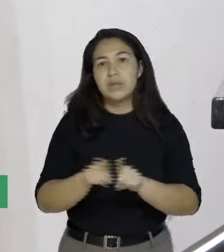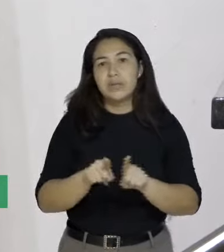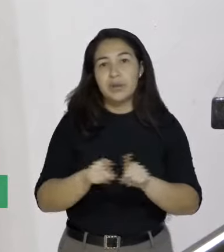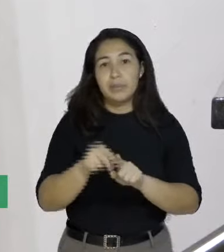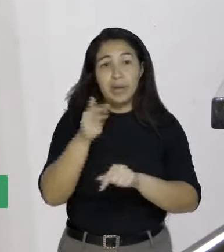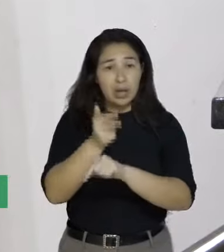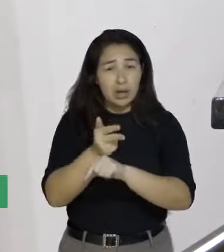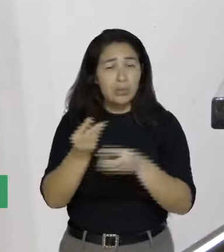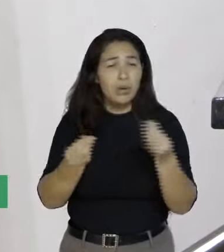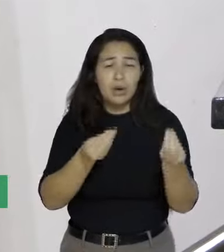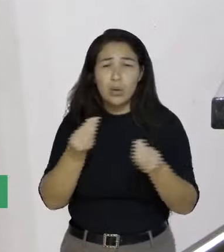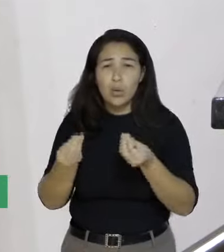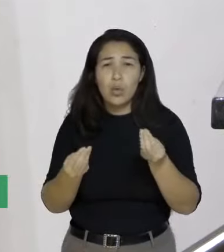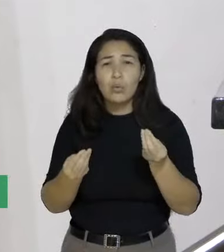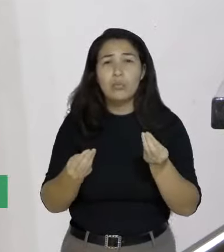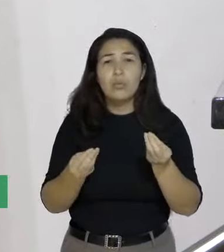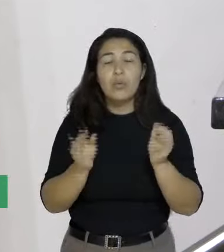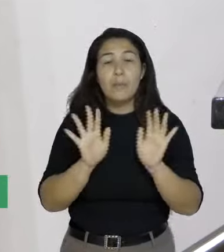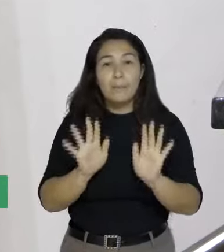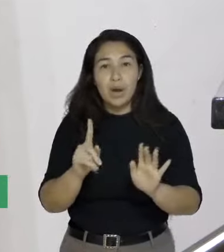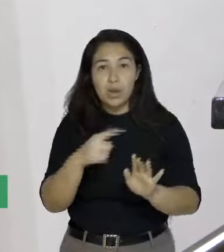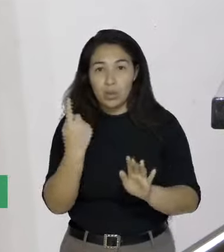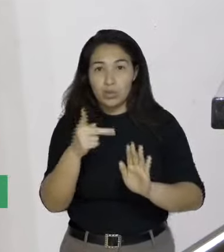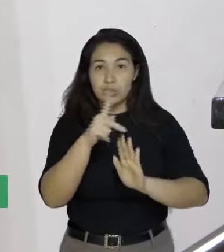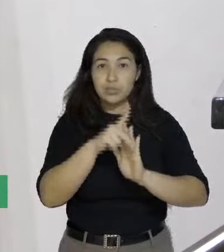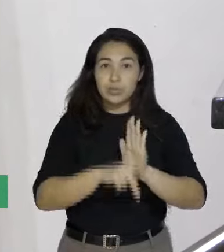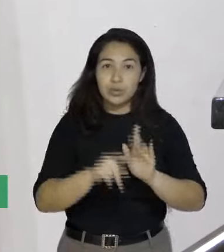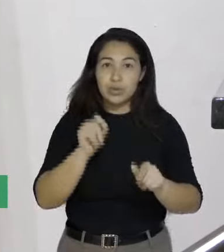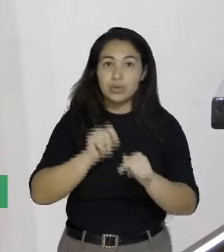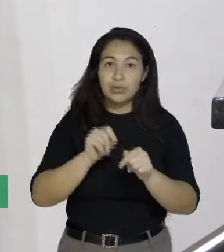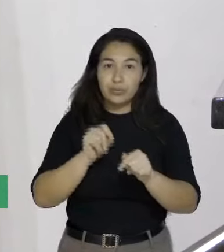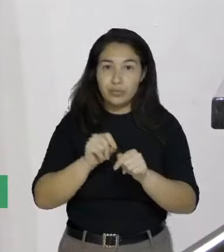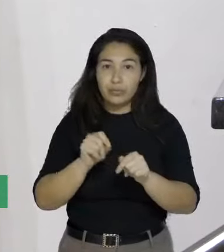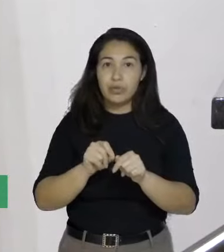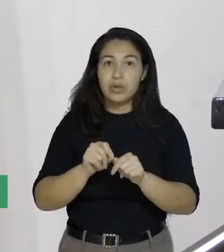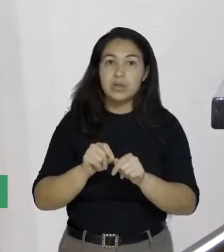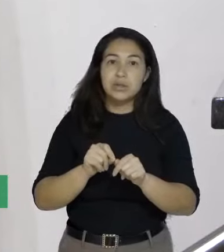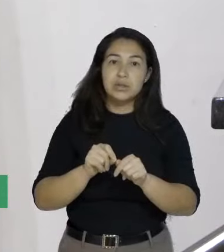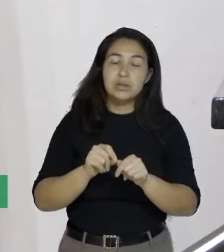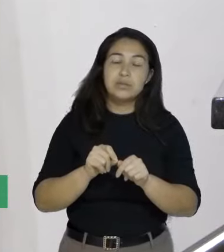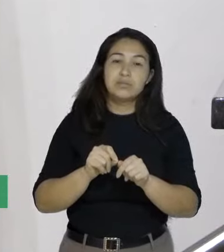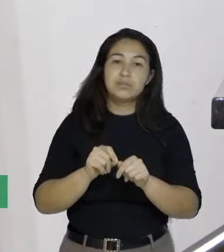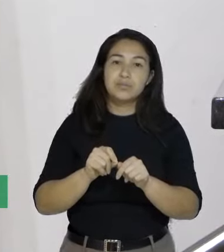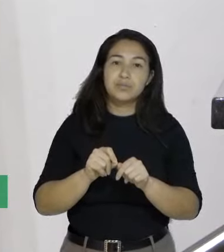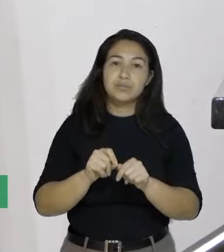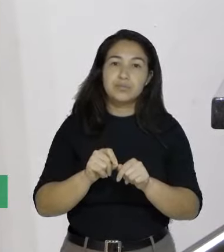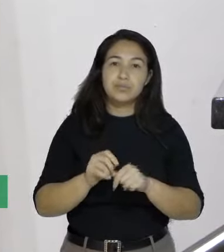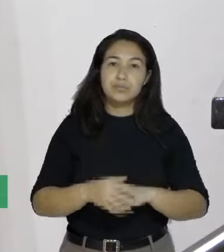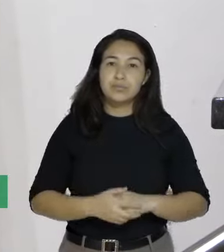câmeras mas o nosso projeto que será feito há muitas mãos nesta casa vai